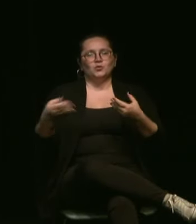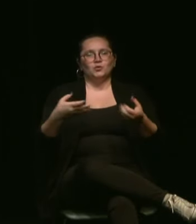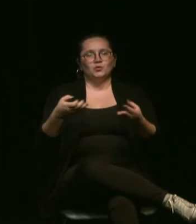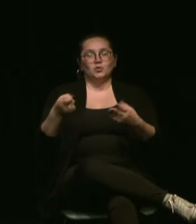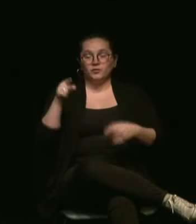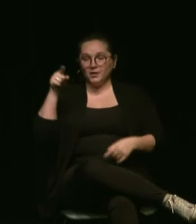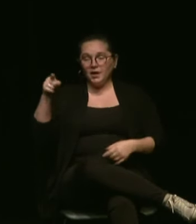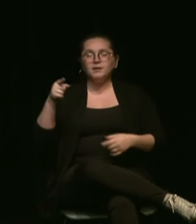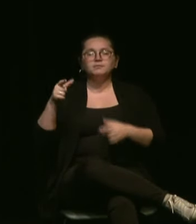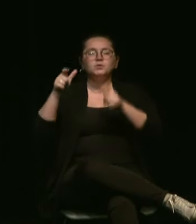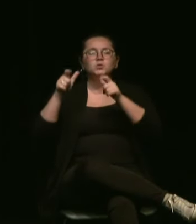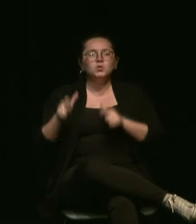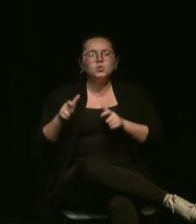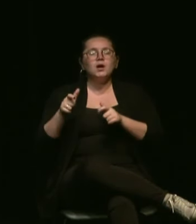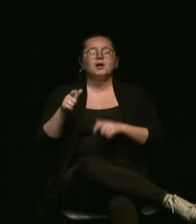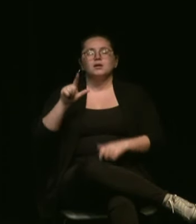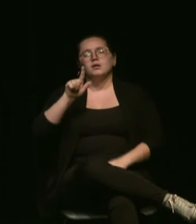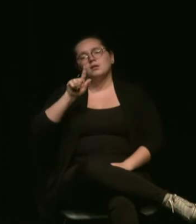Gramado.